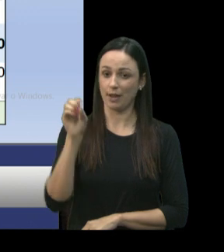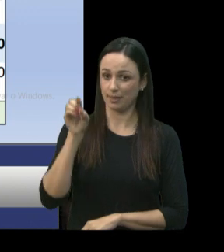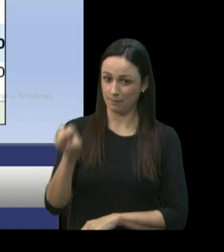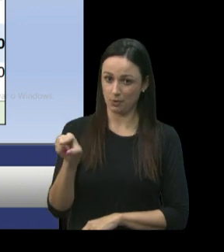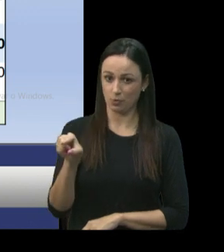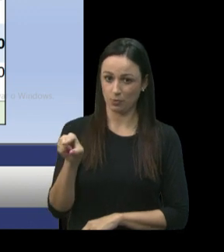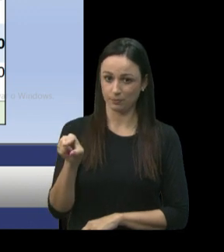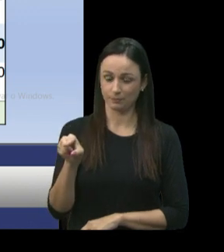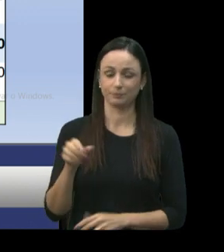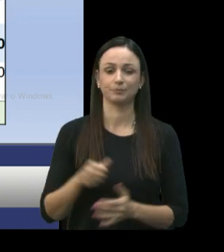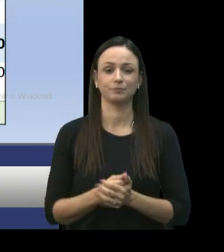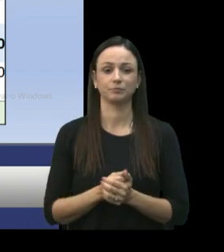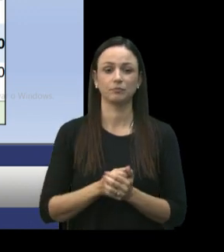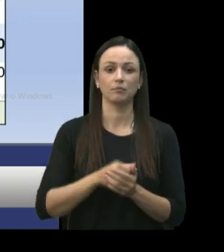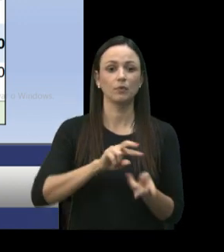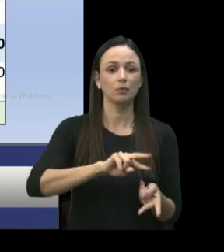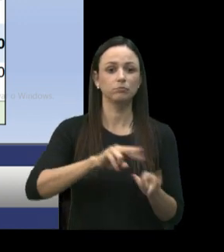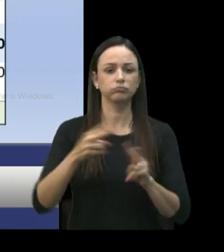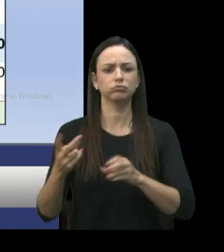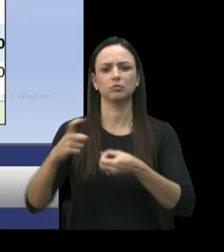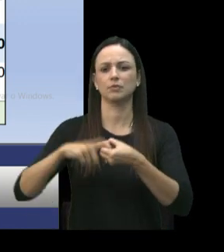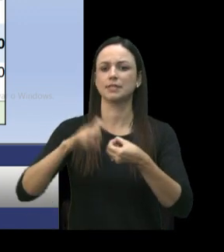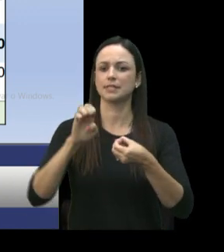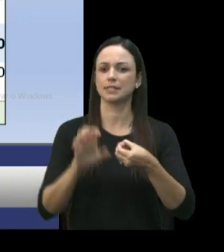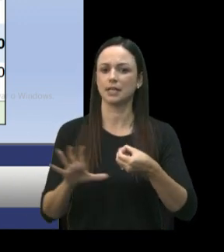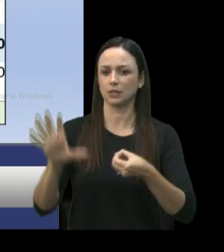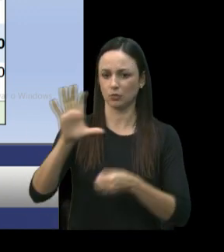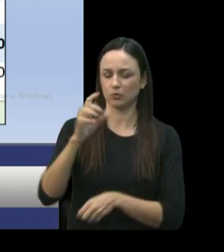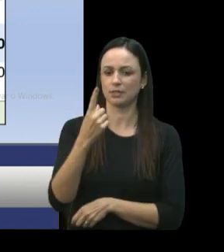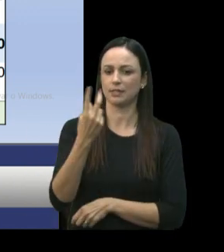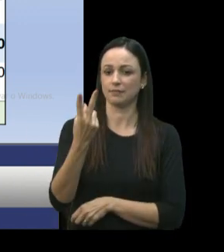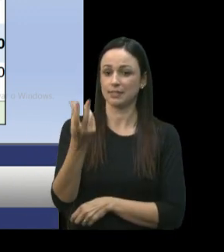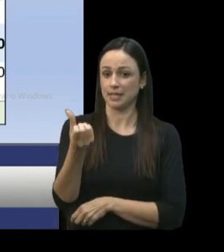431.240.000. Transferências e convênios estaduais,